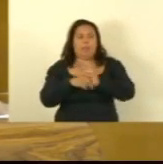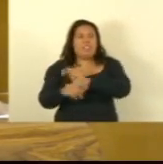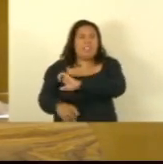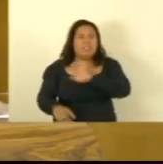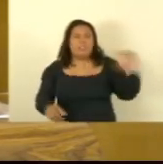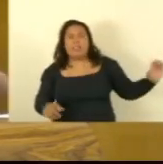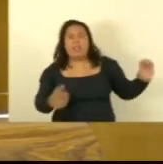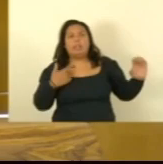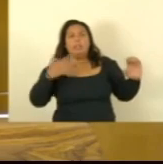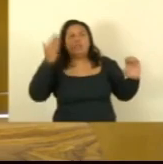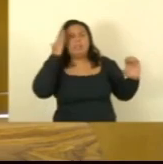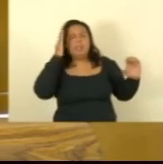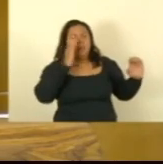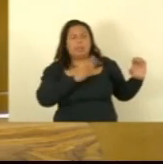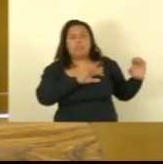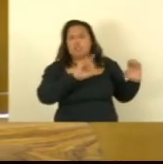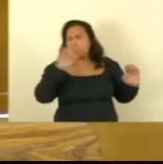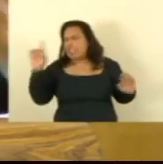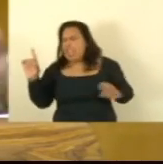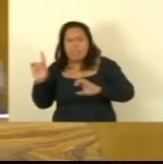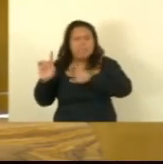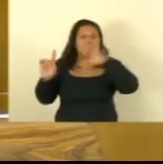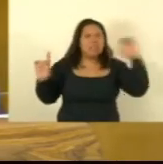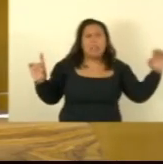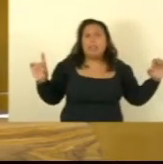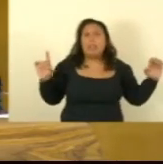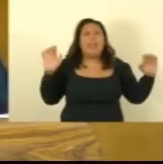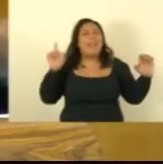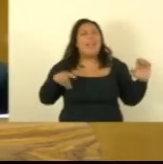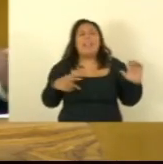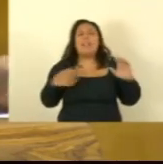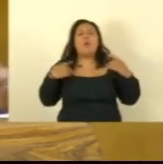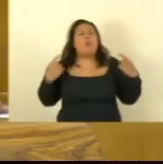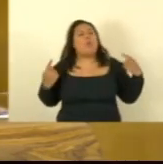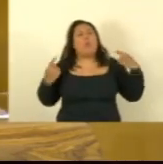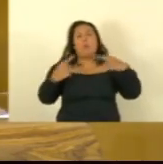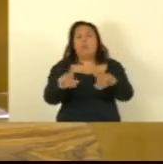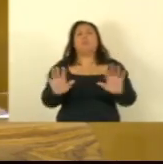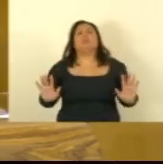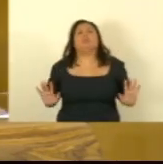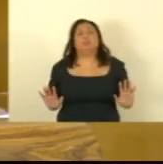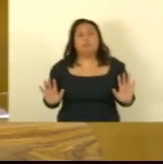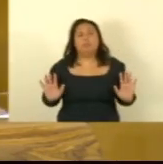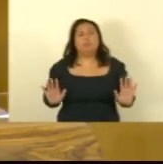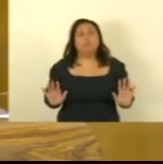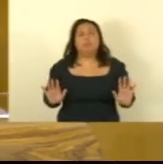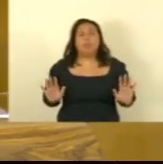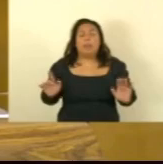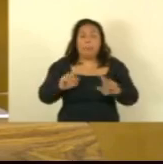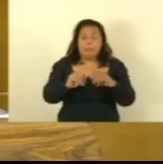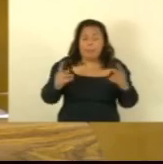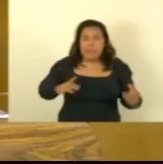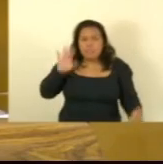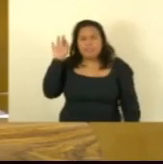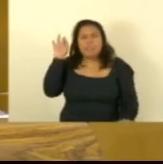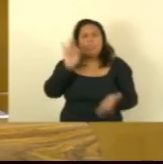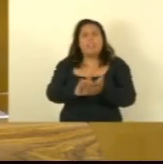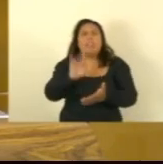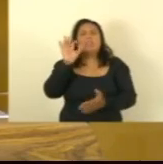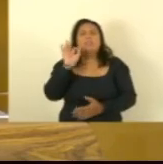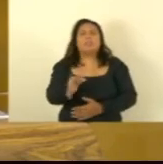seja, extremistas de direita, de esquerda, eu sou sempre contrário a isso. Mas uma coisa é